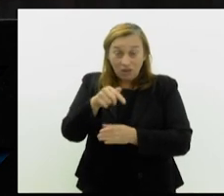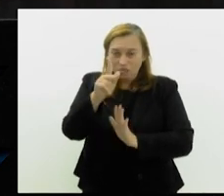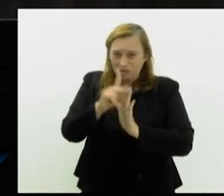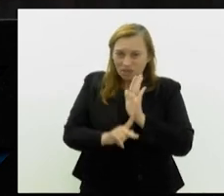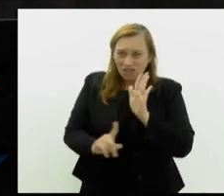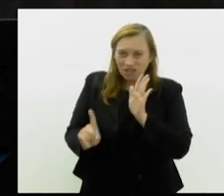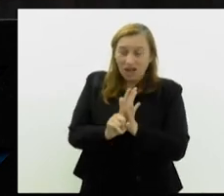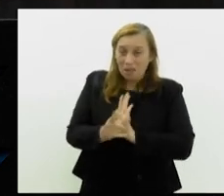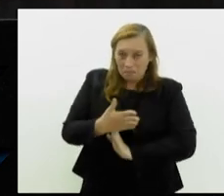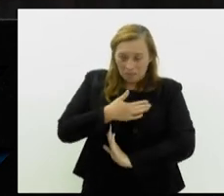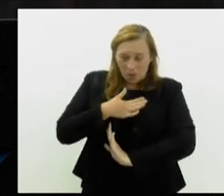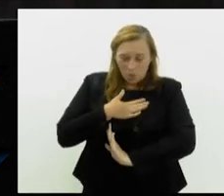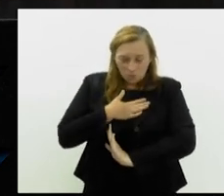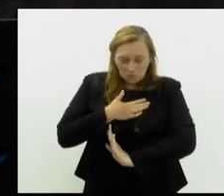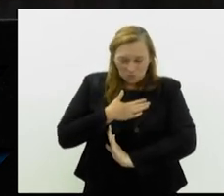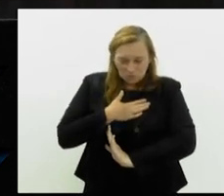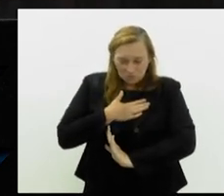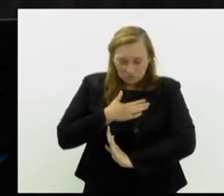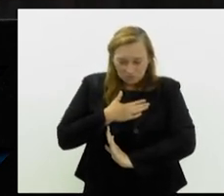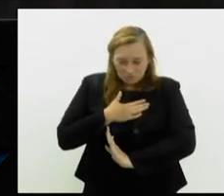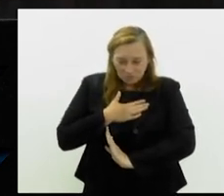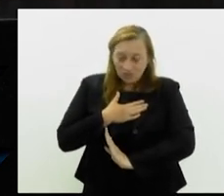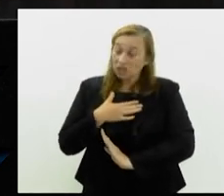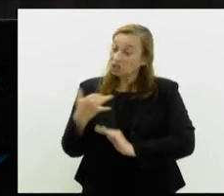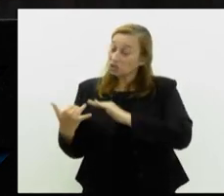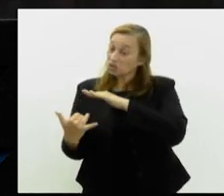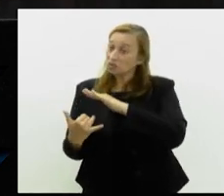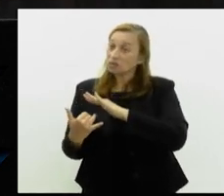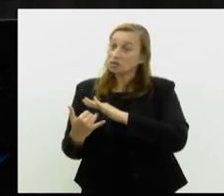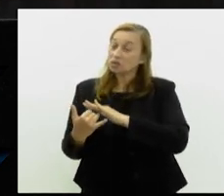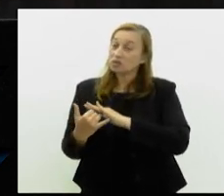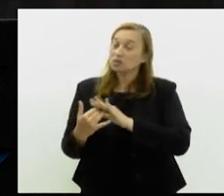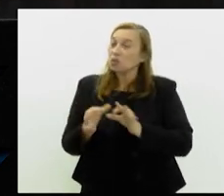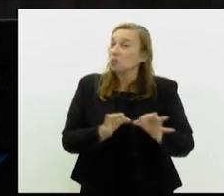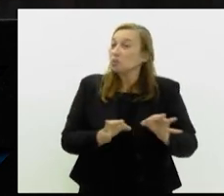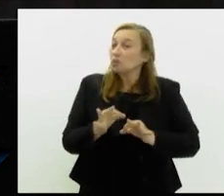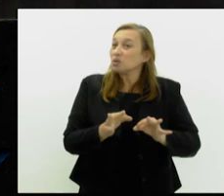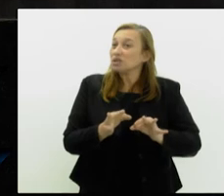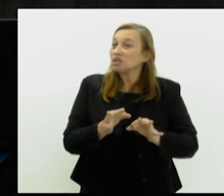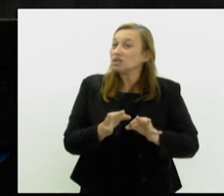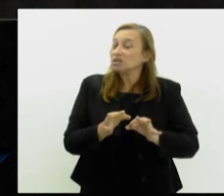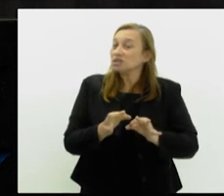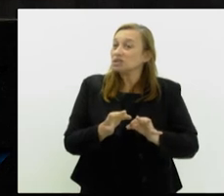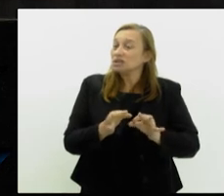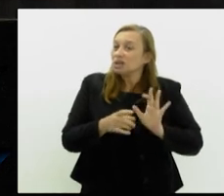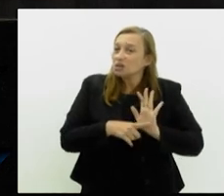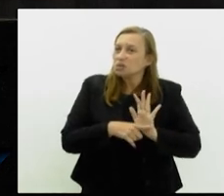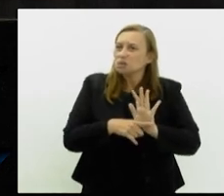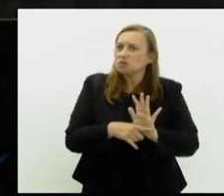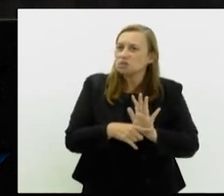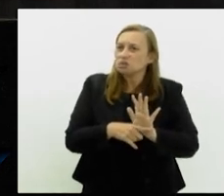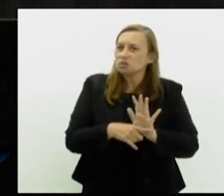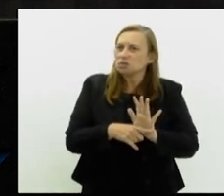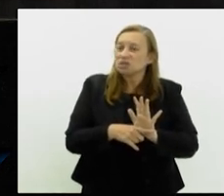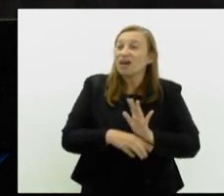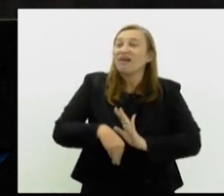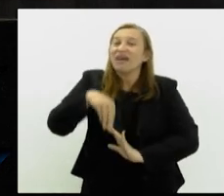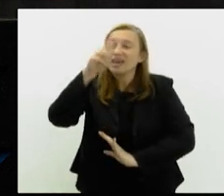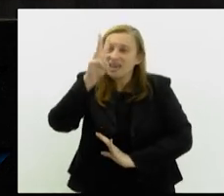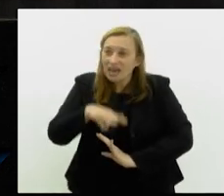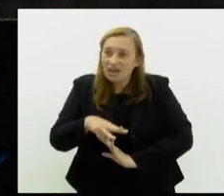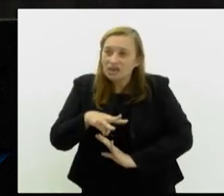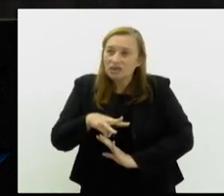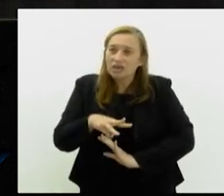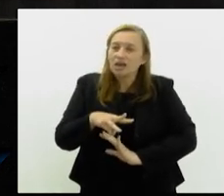lei de minha autoria que institui um programa permanente de recompensa pecuniária em favor de quem prestar